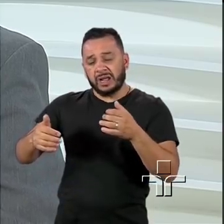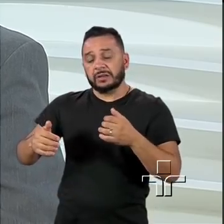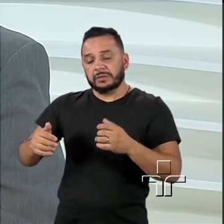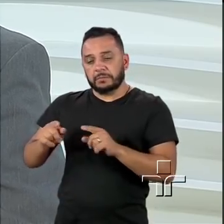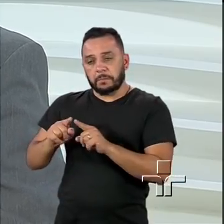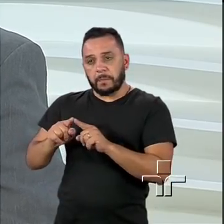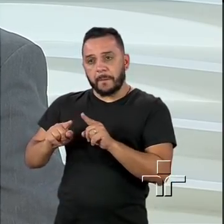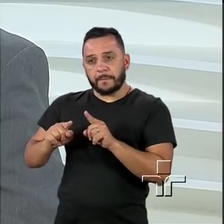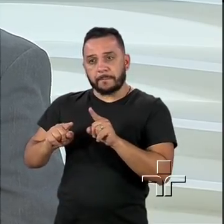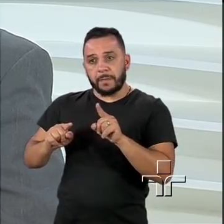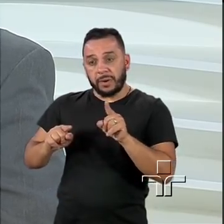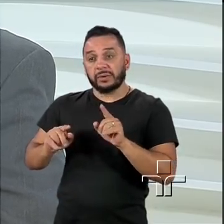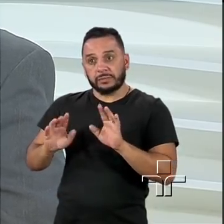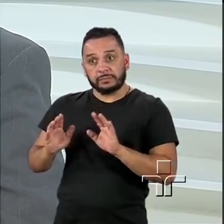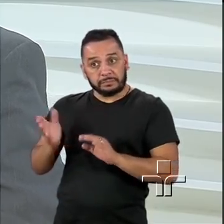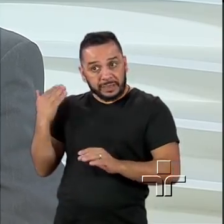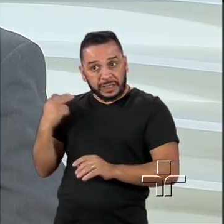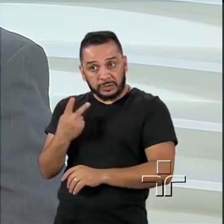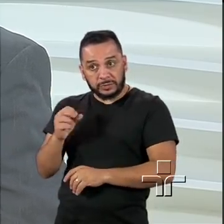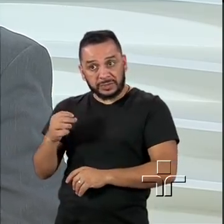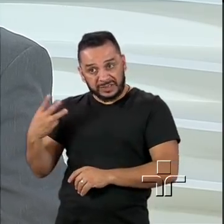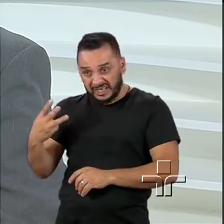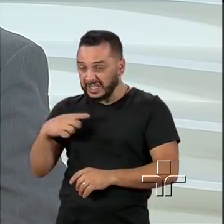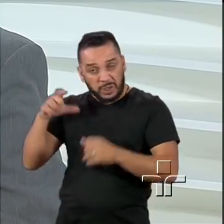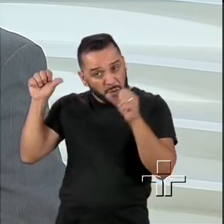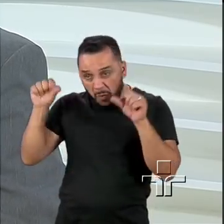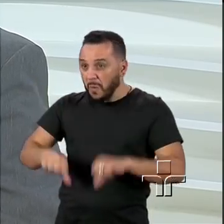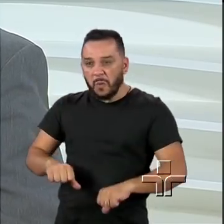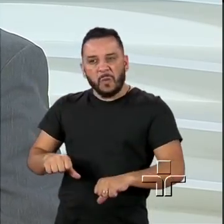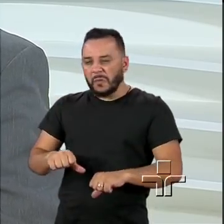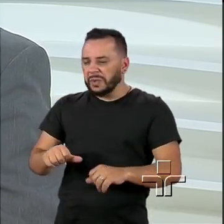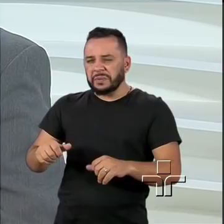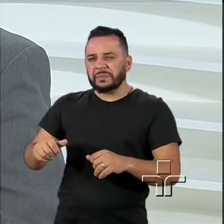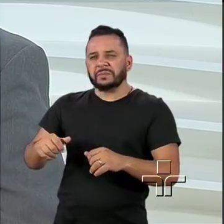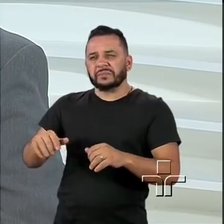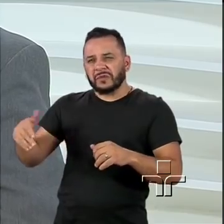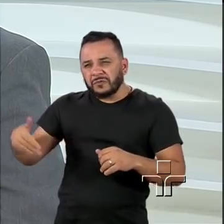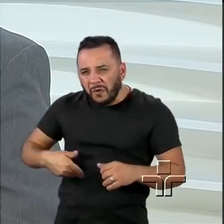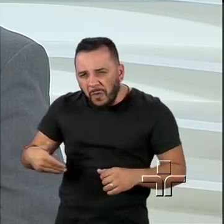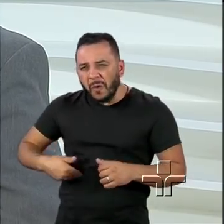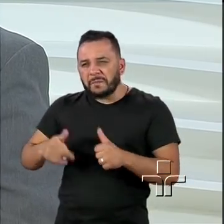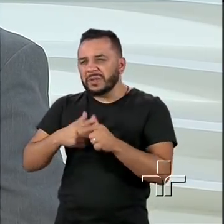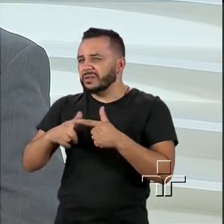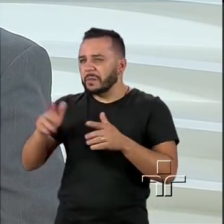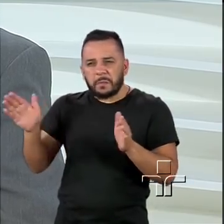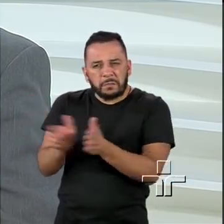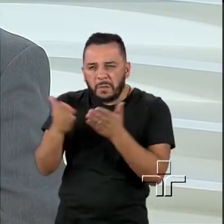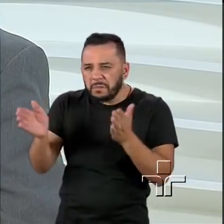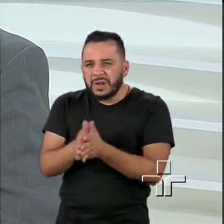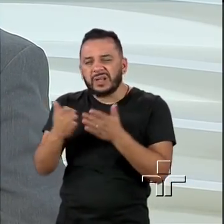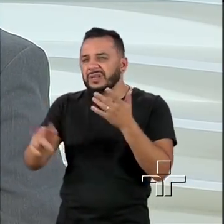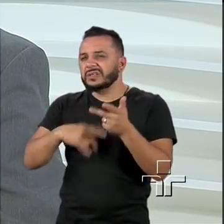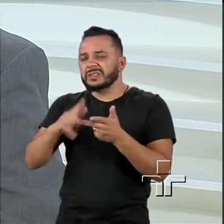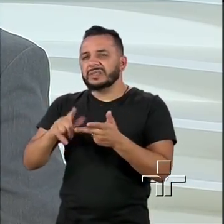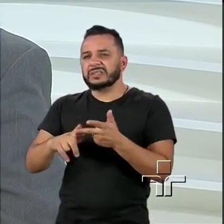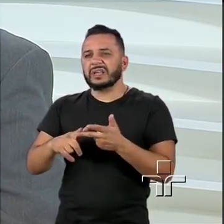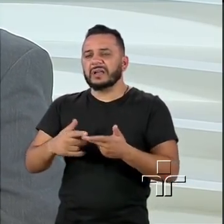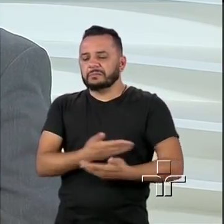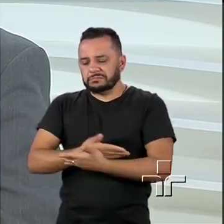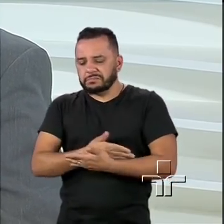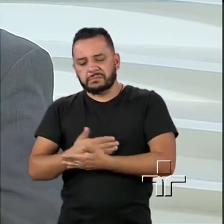ano. Desemprego está um pouquinho maior que agora. Uma situação de fome, de miséria, uma situação de mortalidade